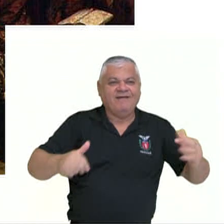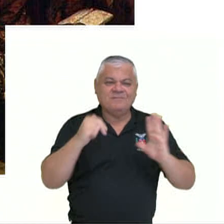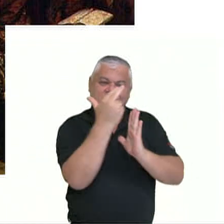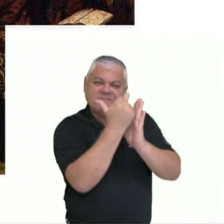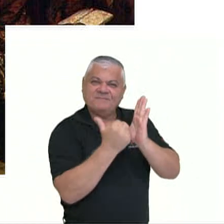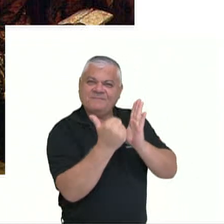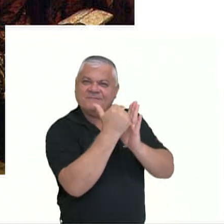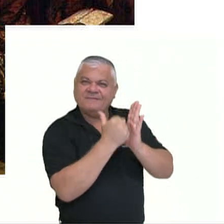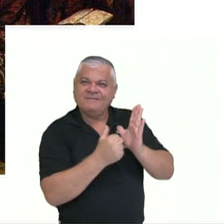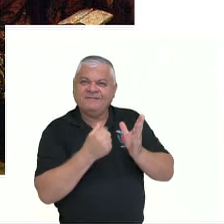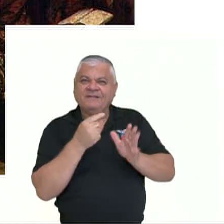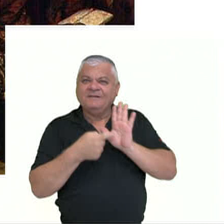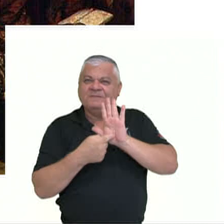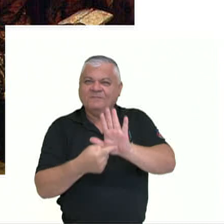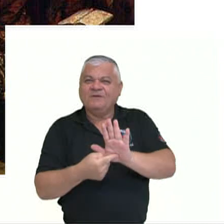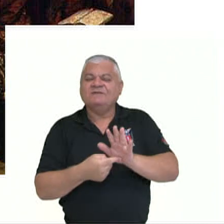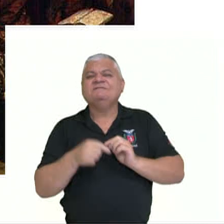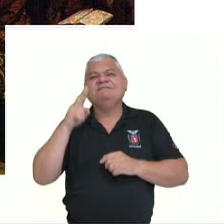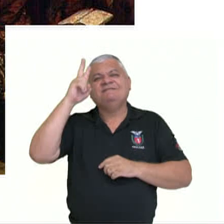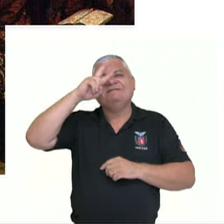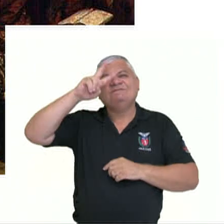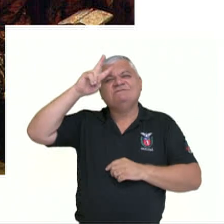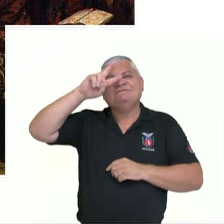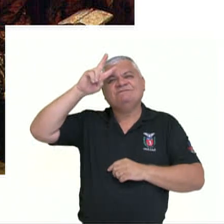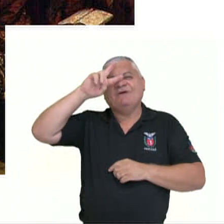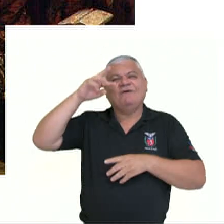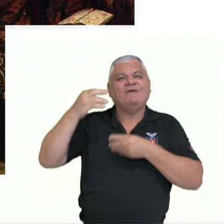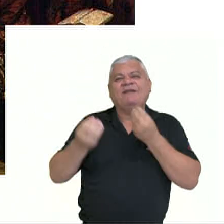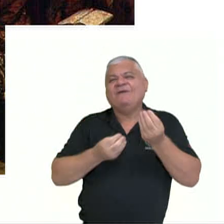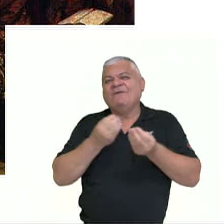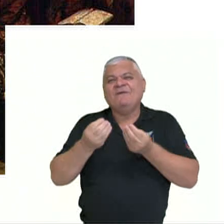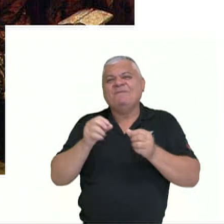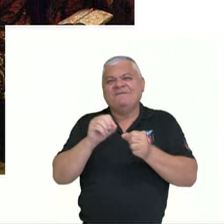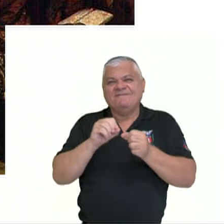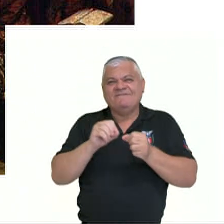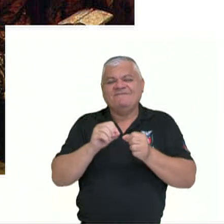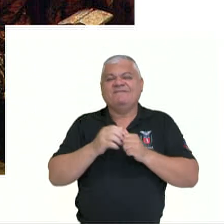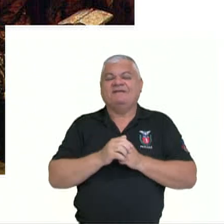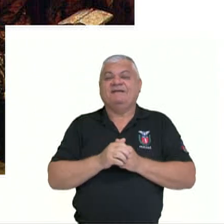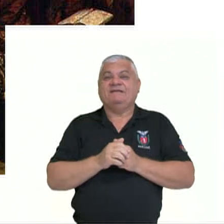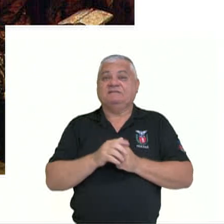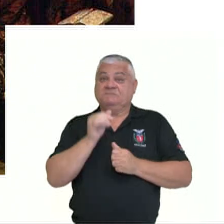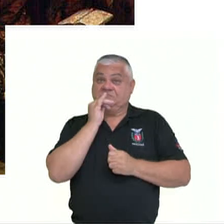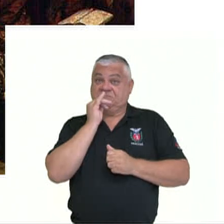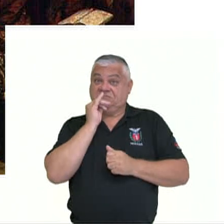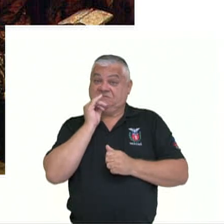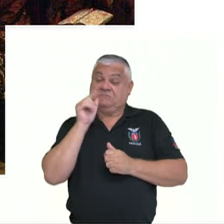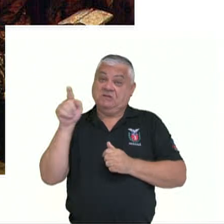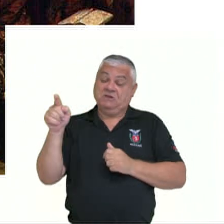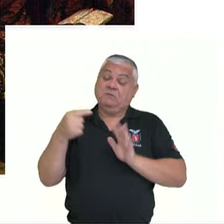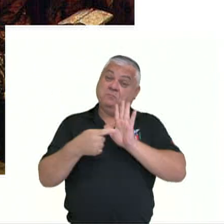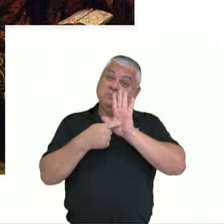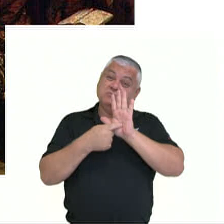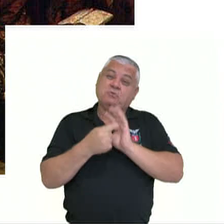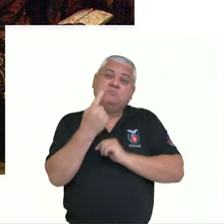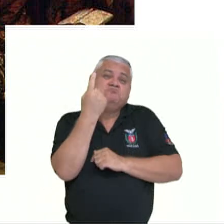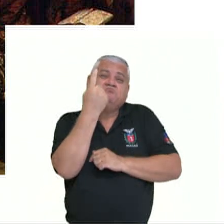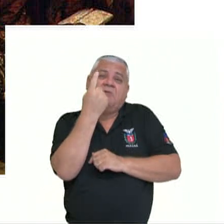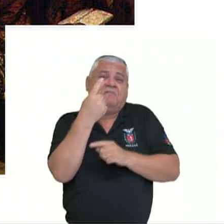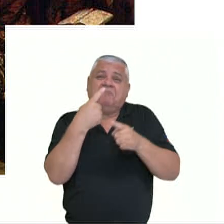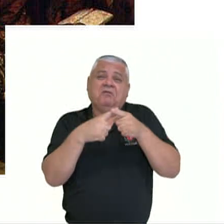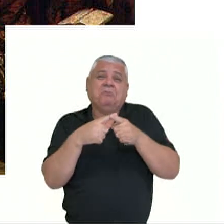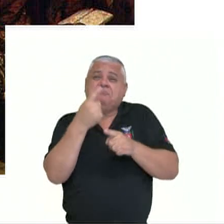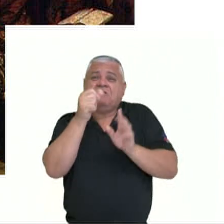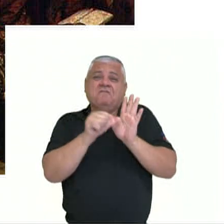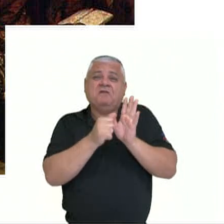na história da Galeria das Artes, tudo, era muito difícil você entrar para expor, ele conseguiu expor uma vez, aí foi medalha